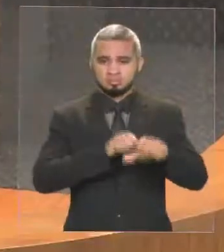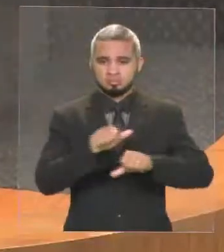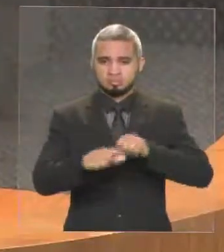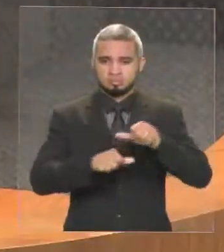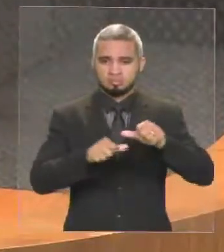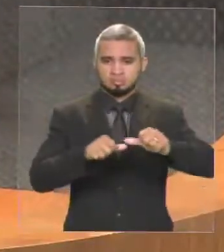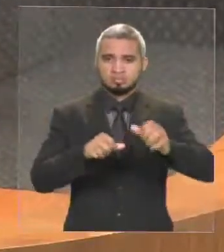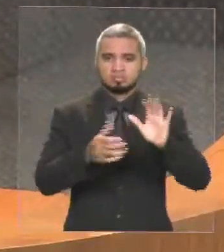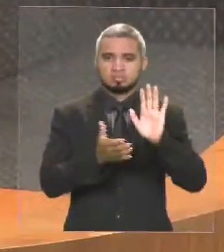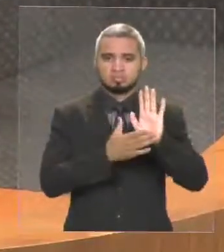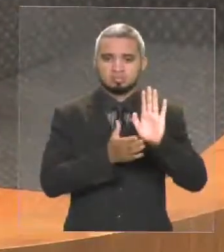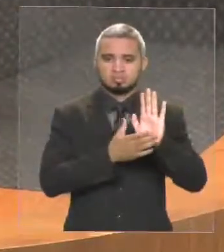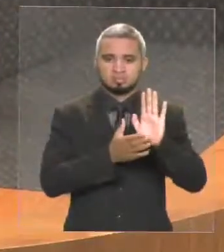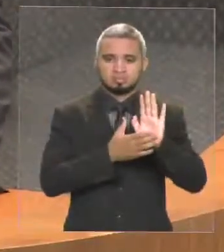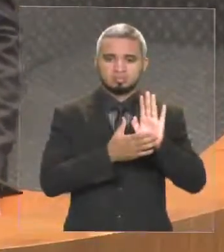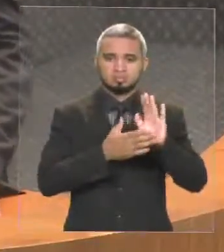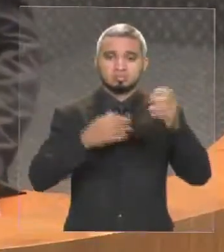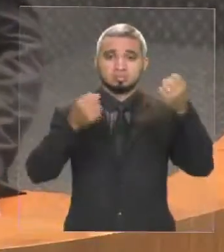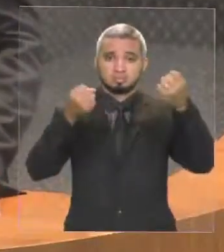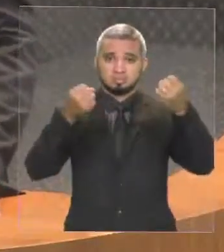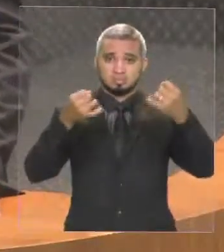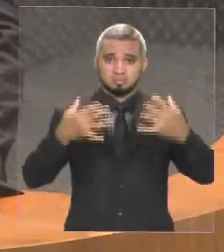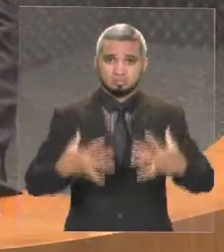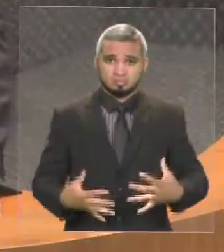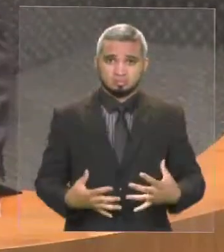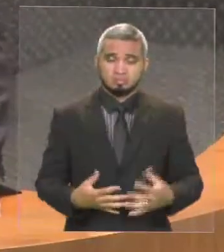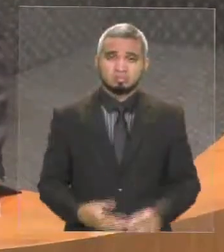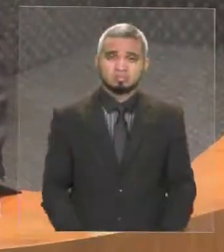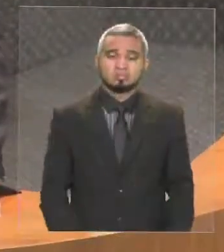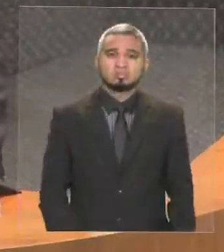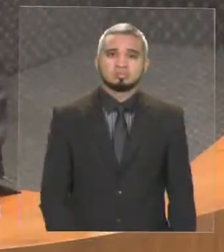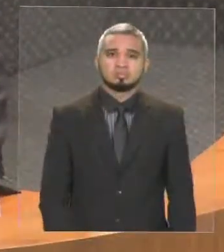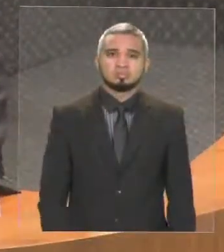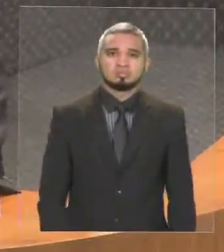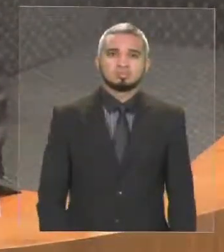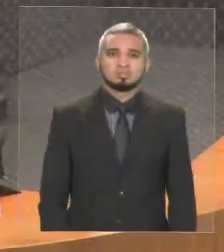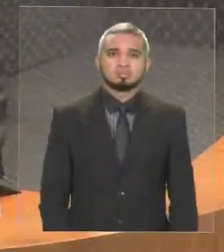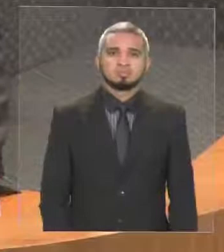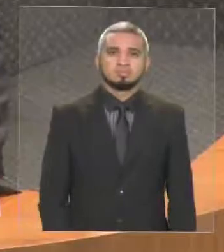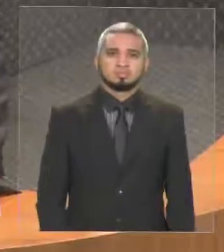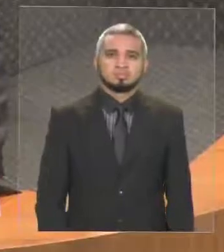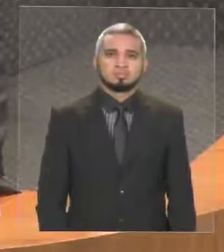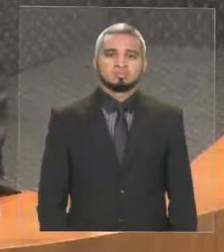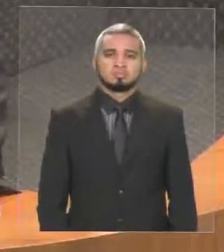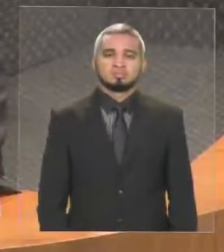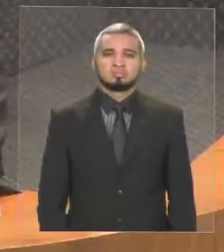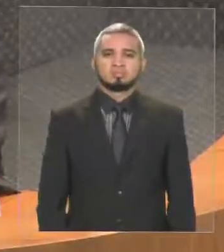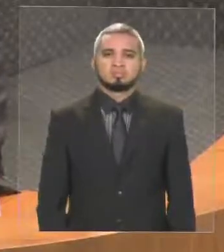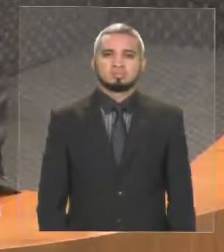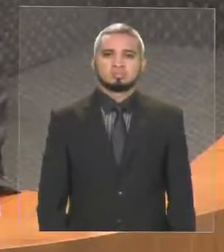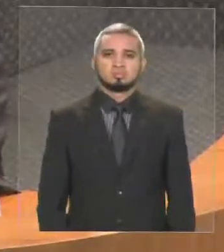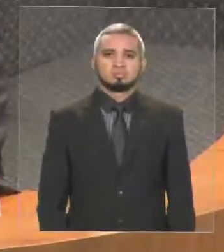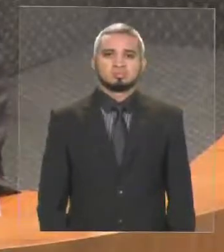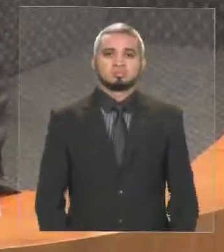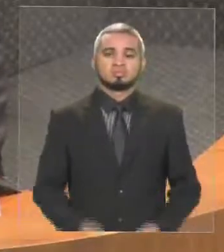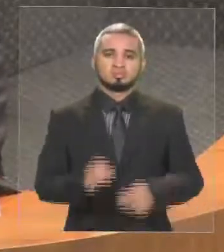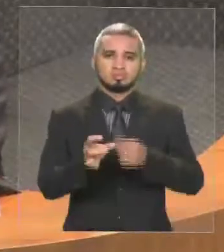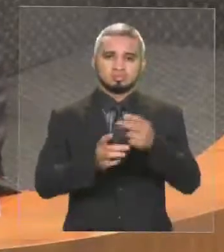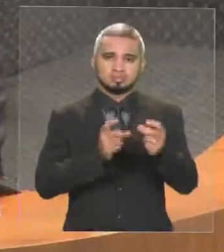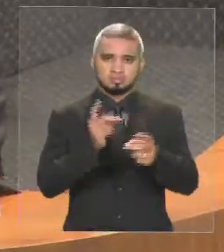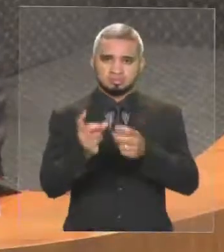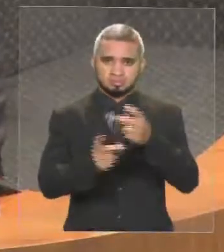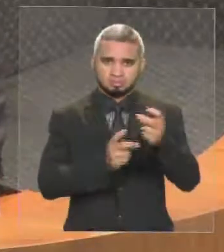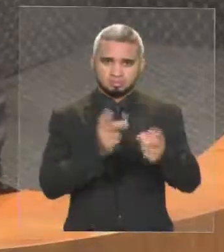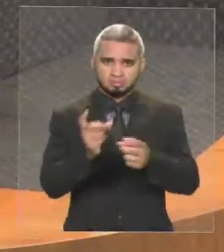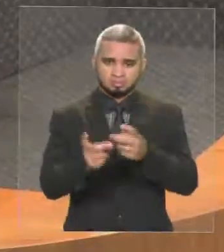trata diz somente no que diz respeito aos produtos que são